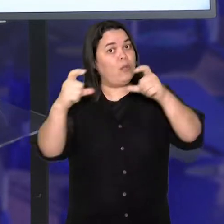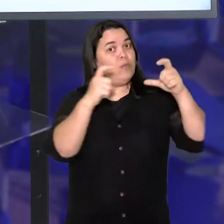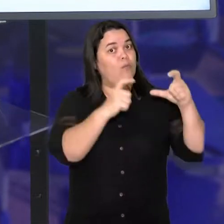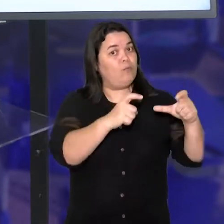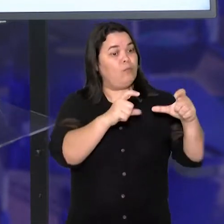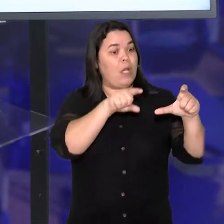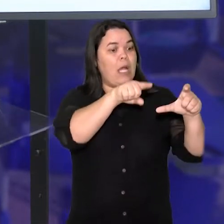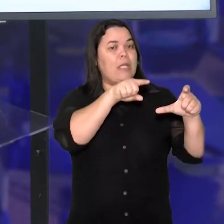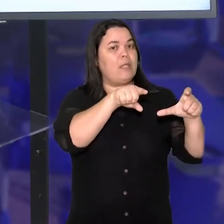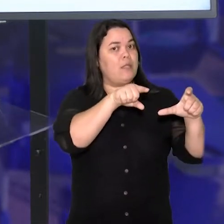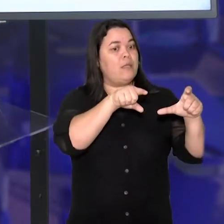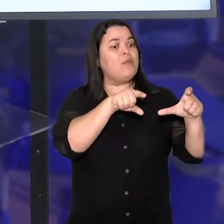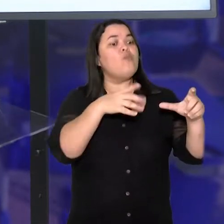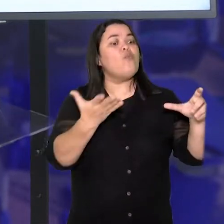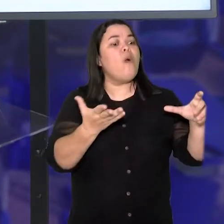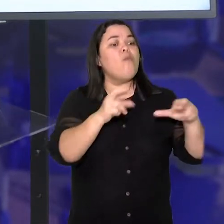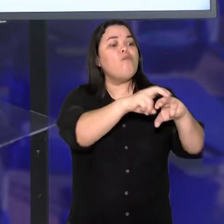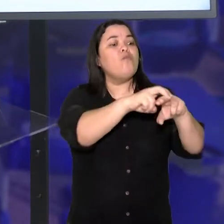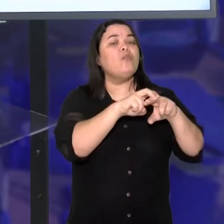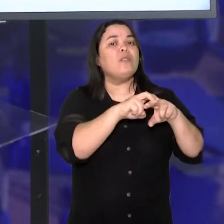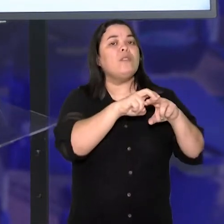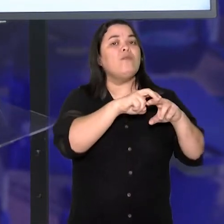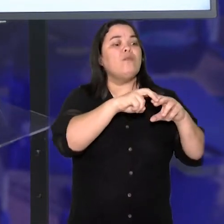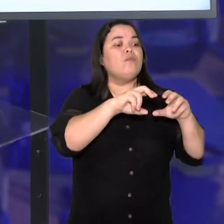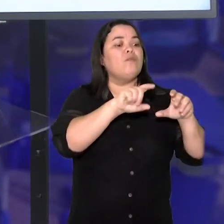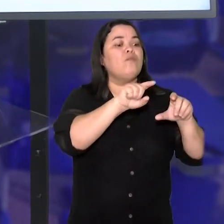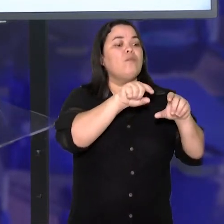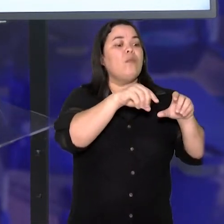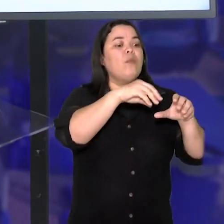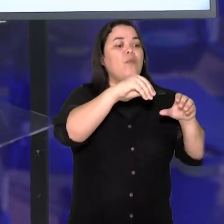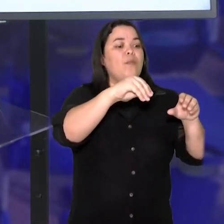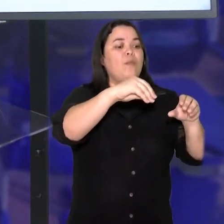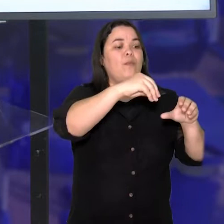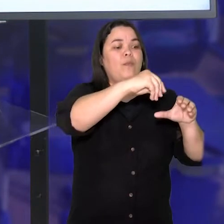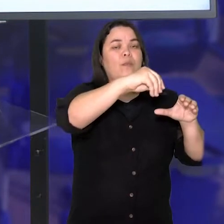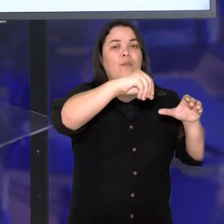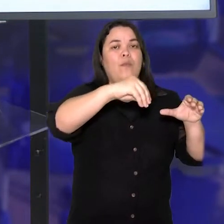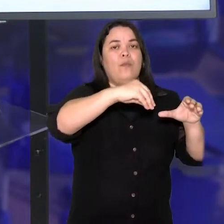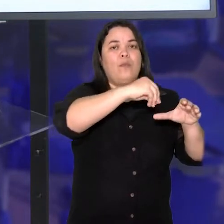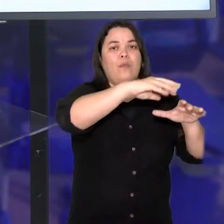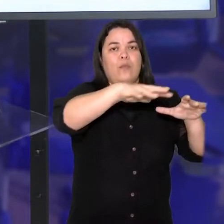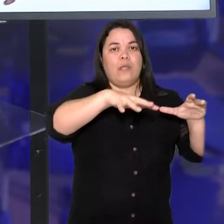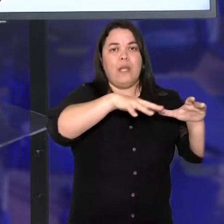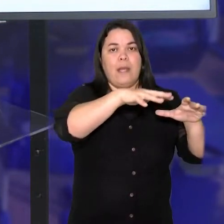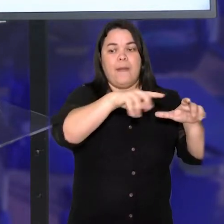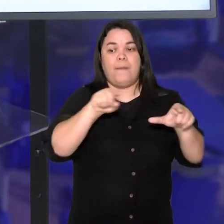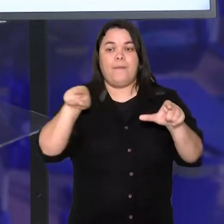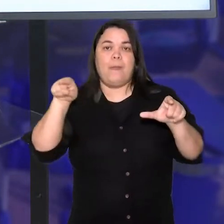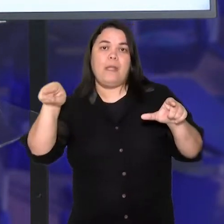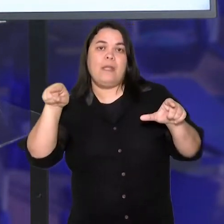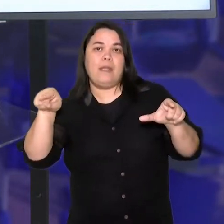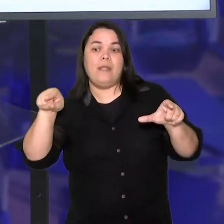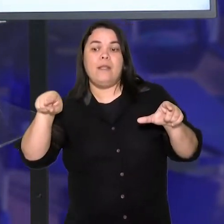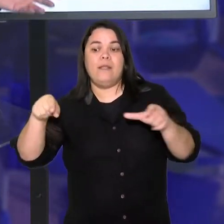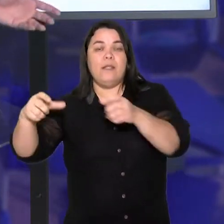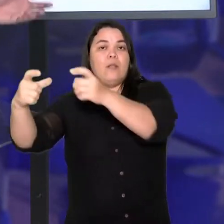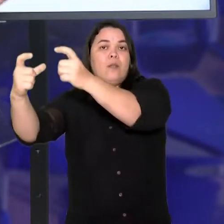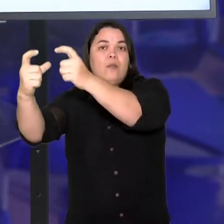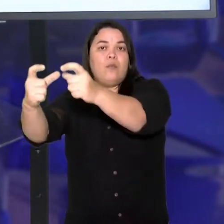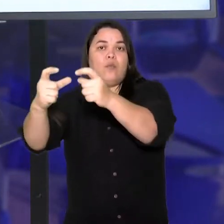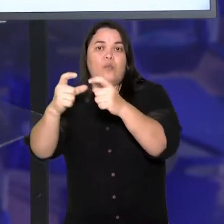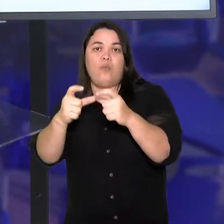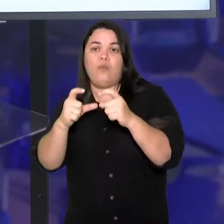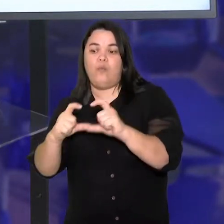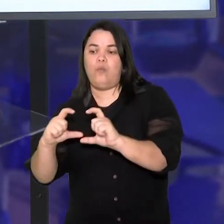gente. Primeiro critério, divisão por continentes. Segundo critério, divisão a partir da localização geográfica,